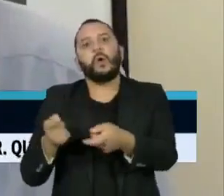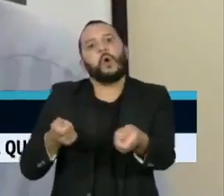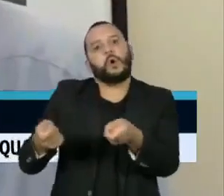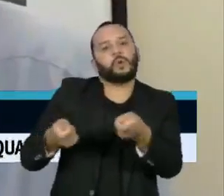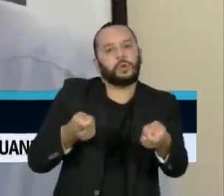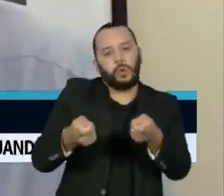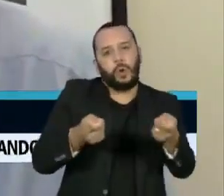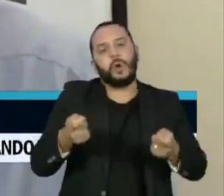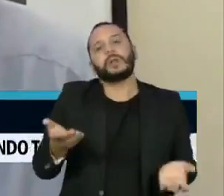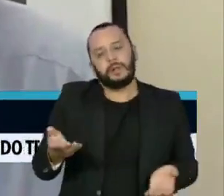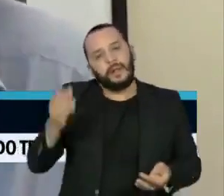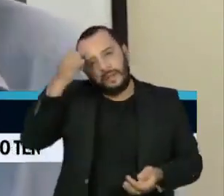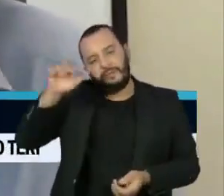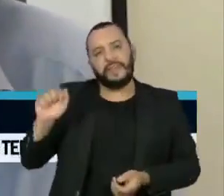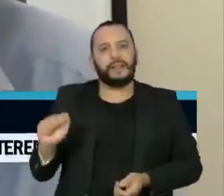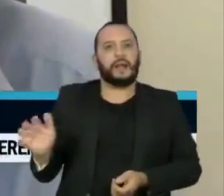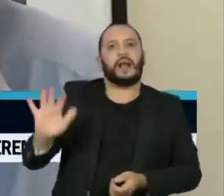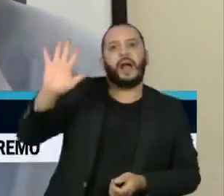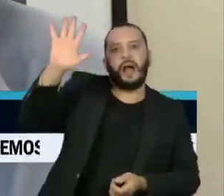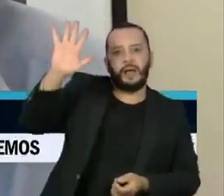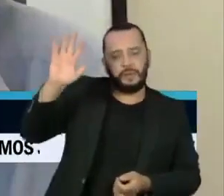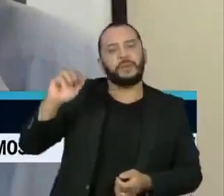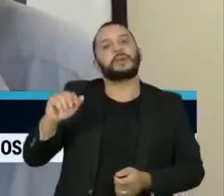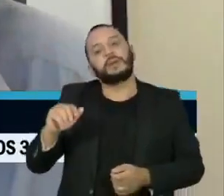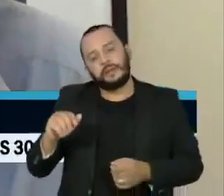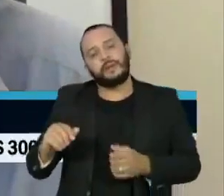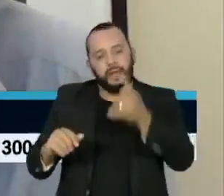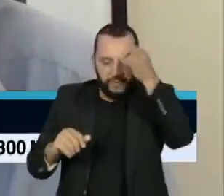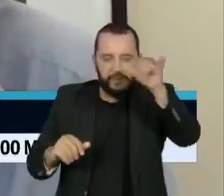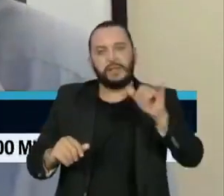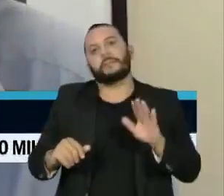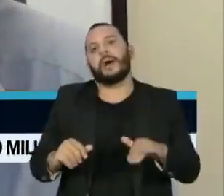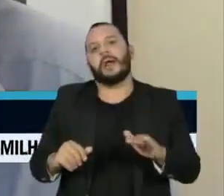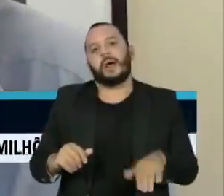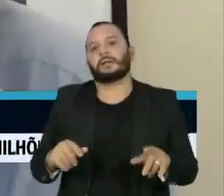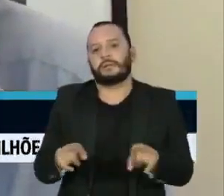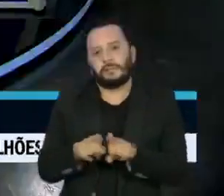volatilidade muito alta quanto a volatilidade muito baixa, né, atinja o consumidor.